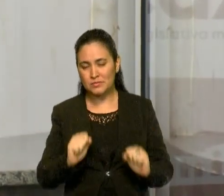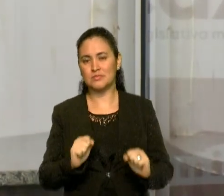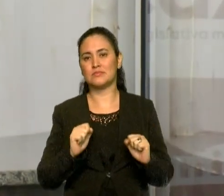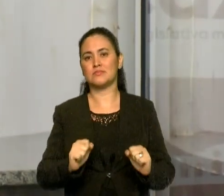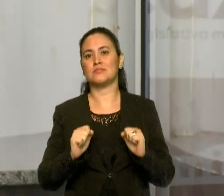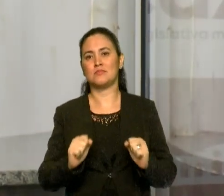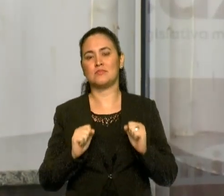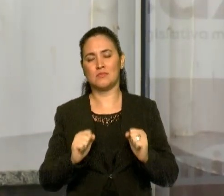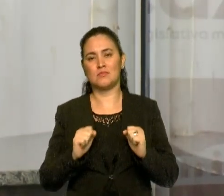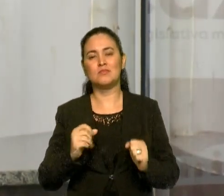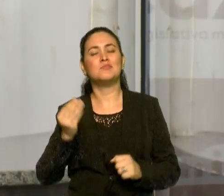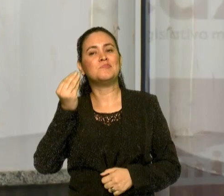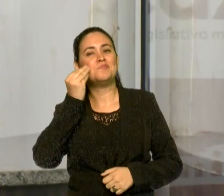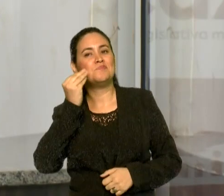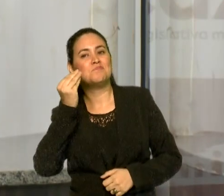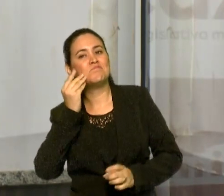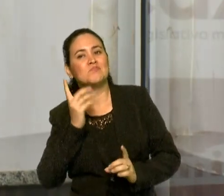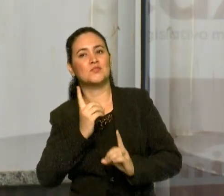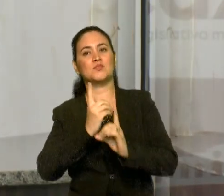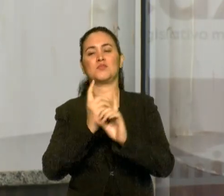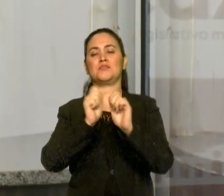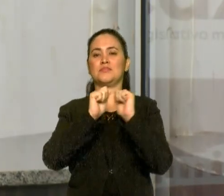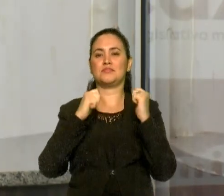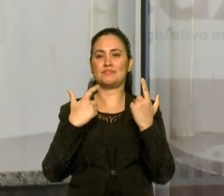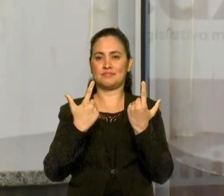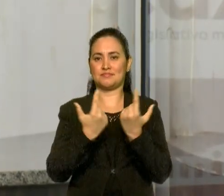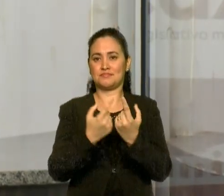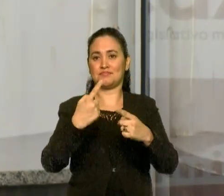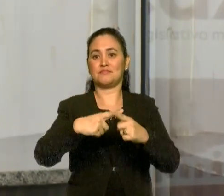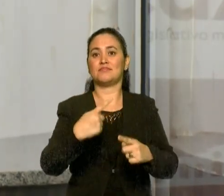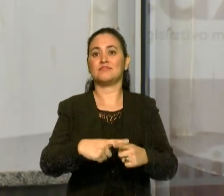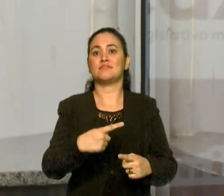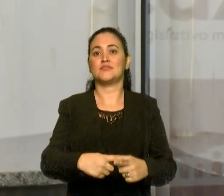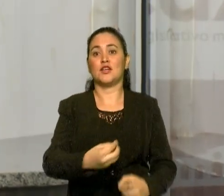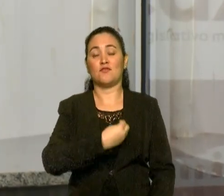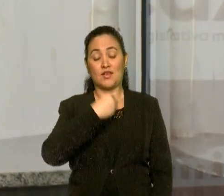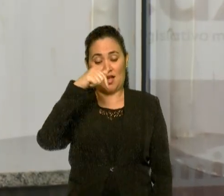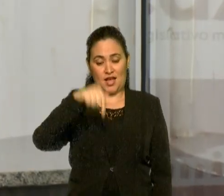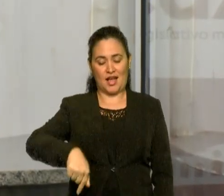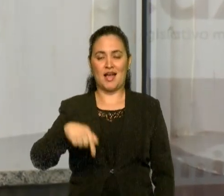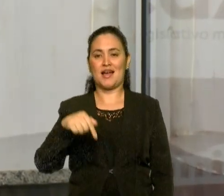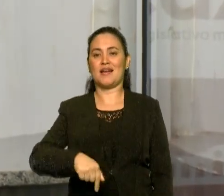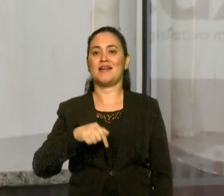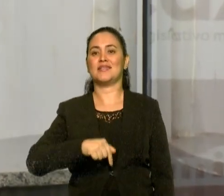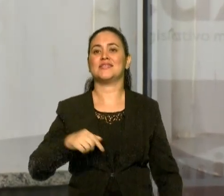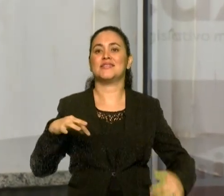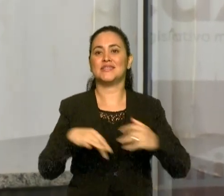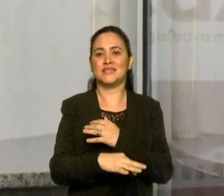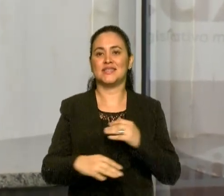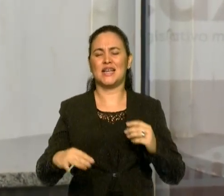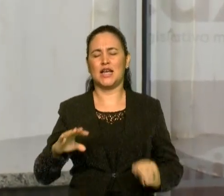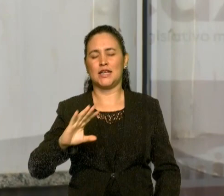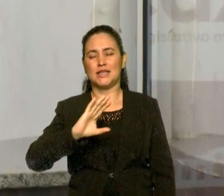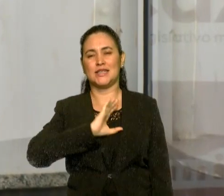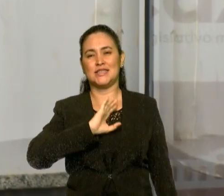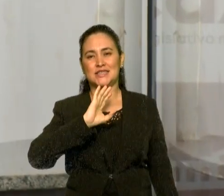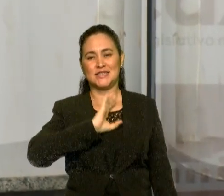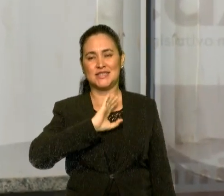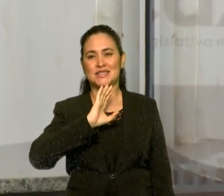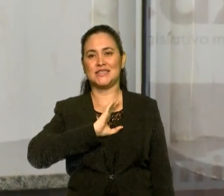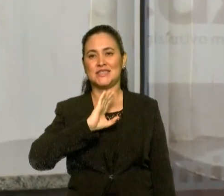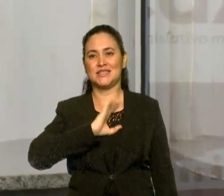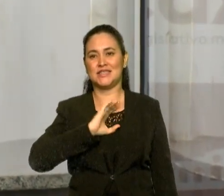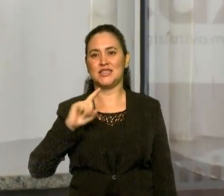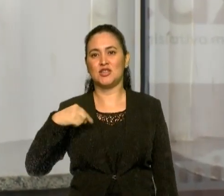podermos estar com a casa do povo instalada na Câmara Municipal da cidade de Caxias, para a gente é motivo de muita